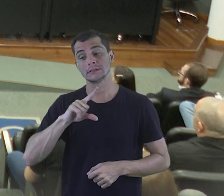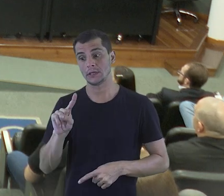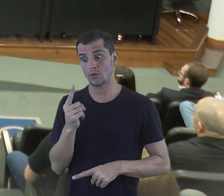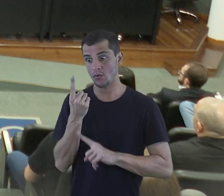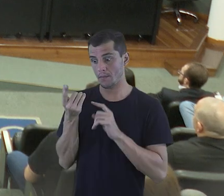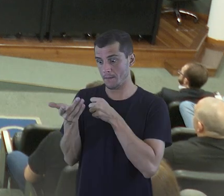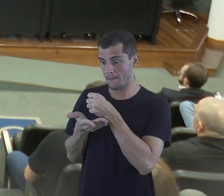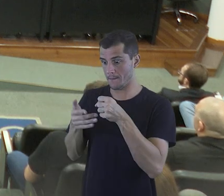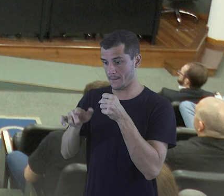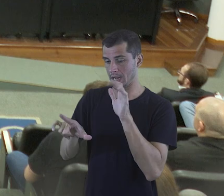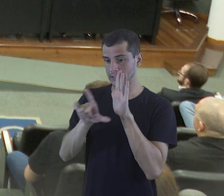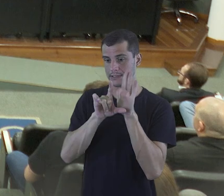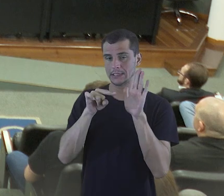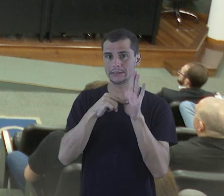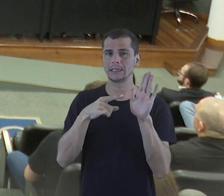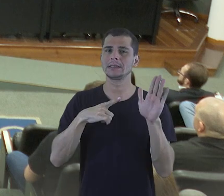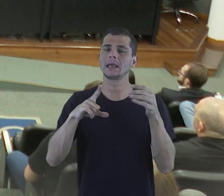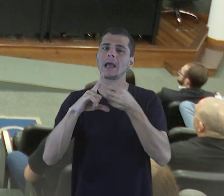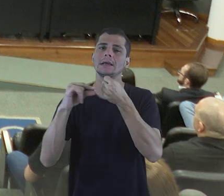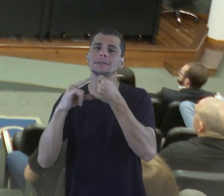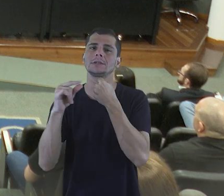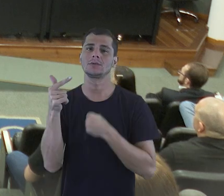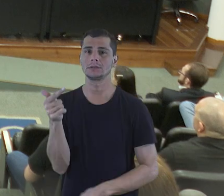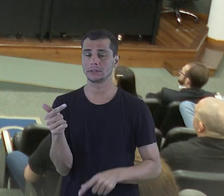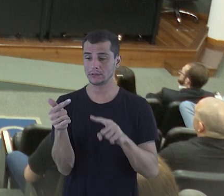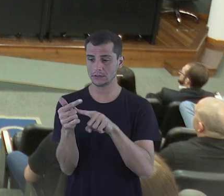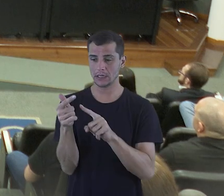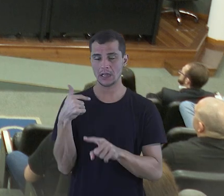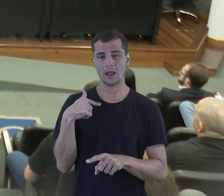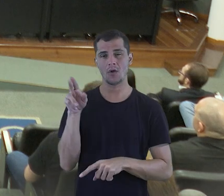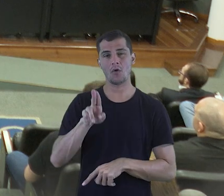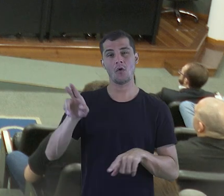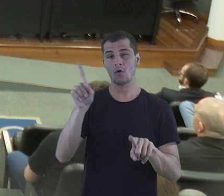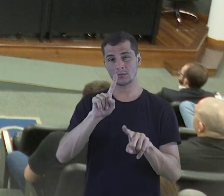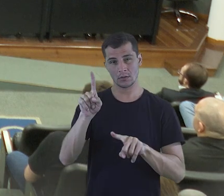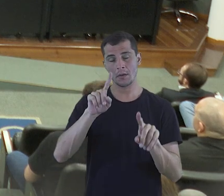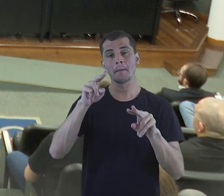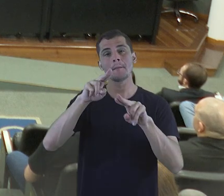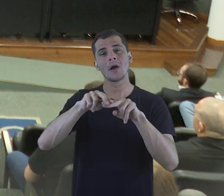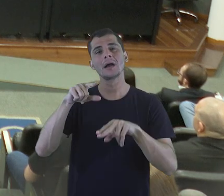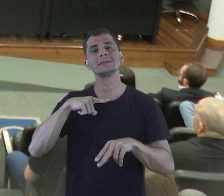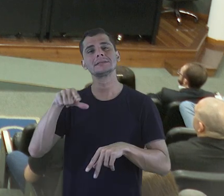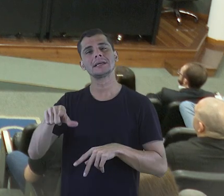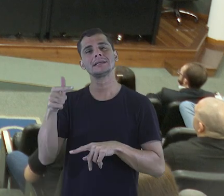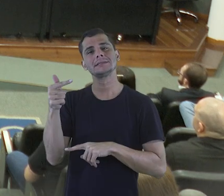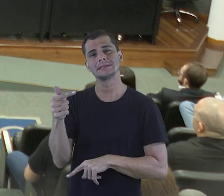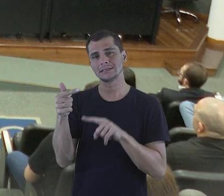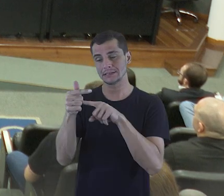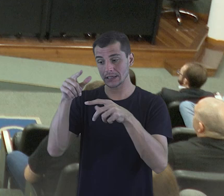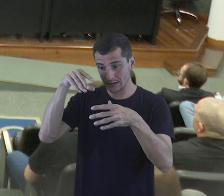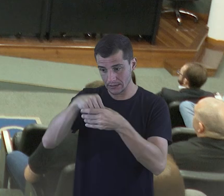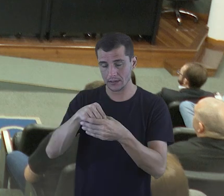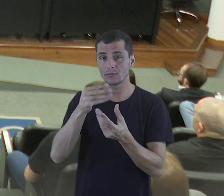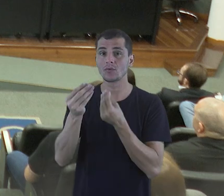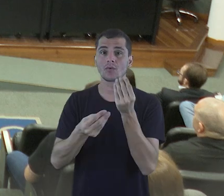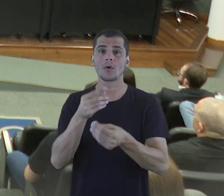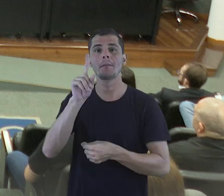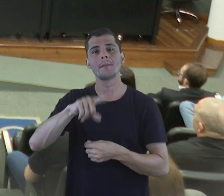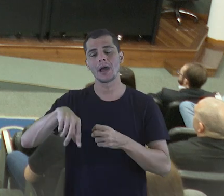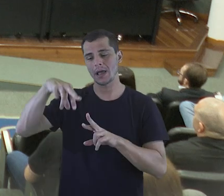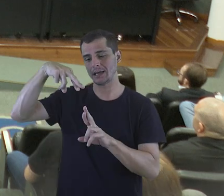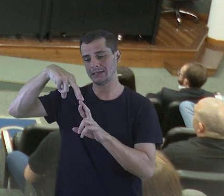7º e por isso que eu não entrei no mérito quando a gente falou lá do artigo 7º inteiro que é o inciso terceiro